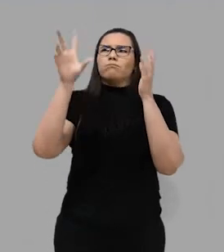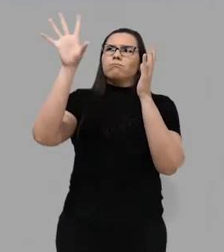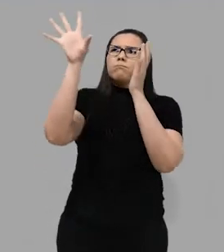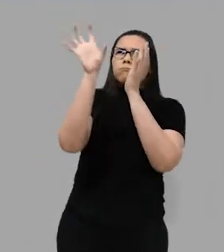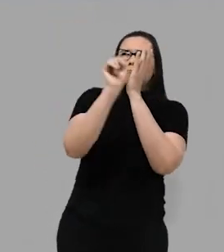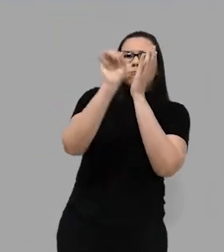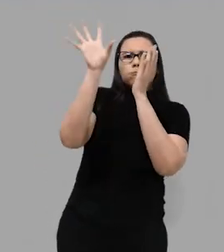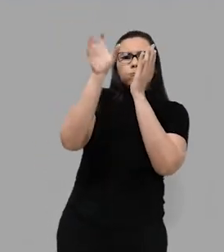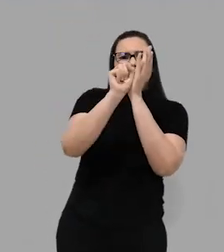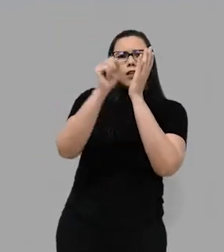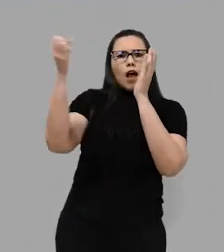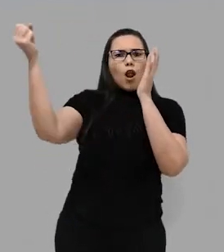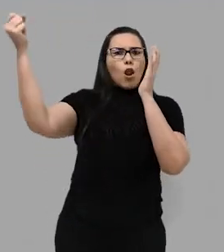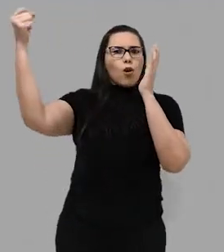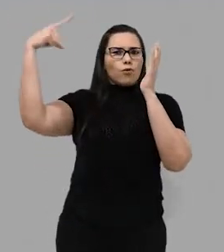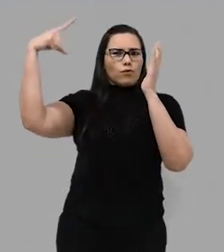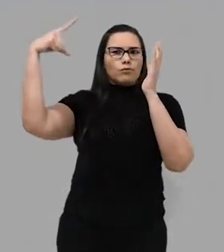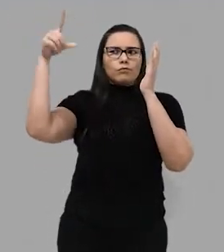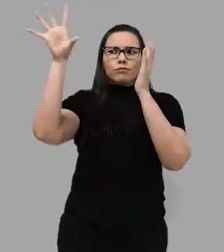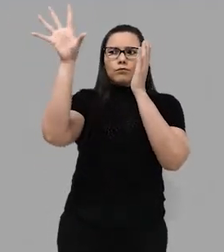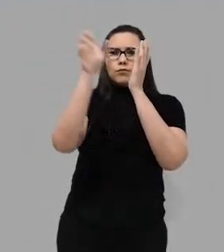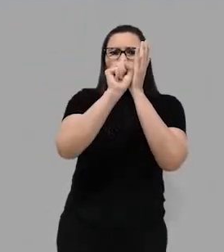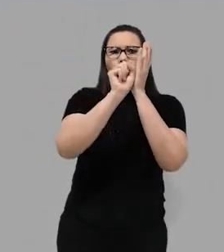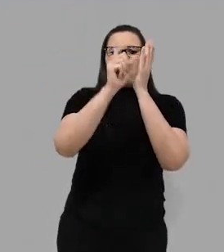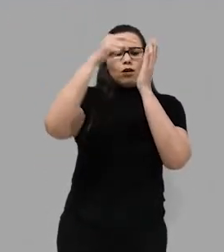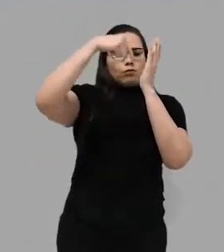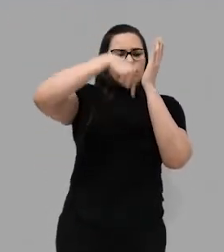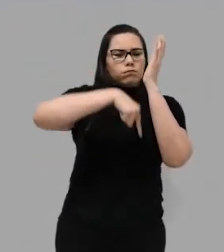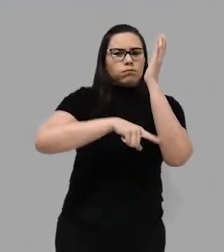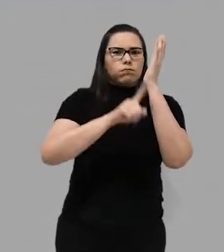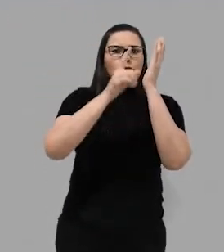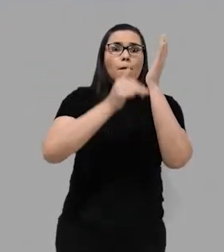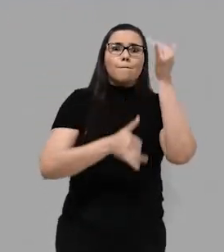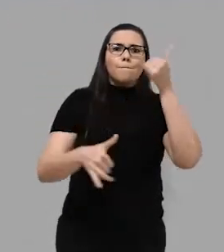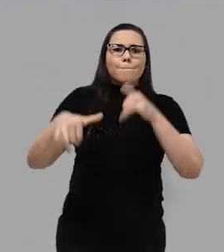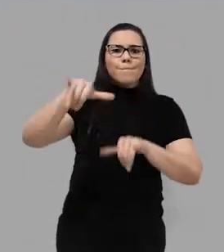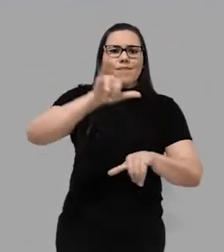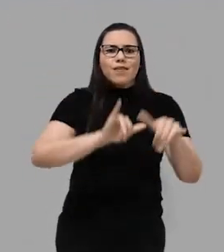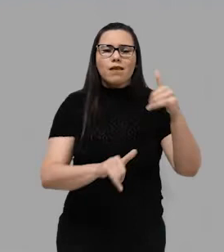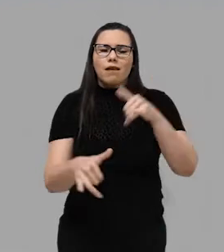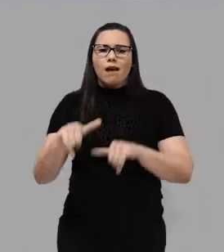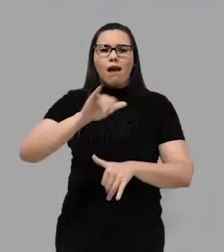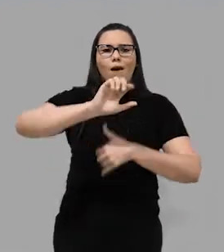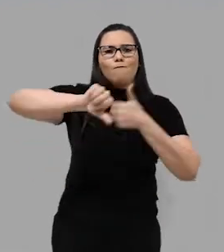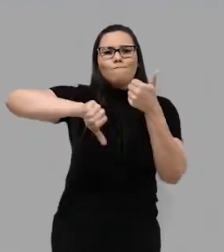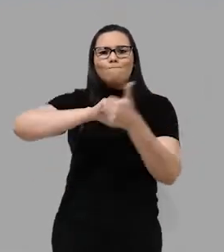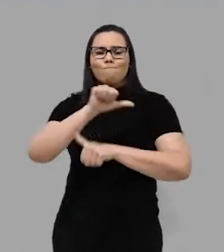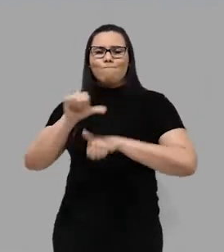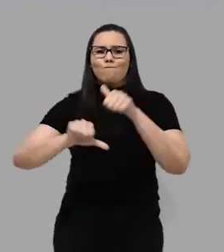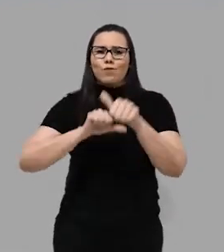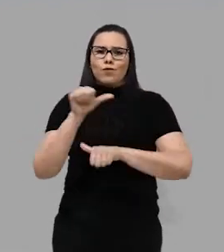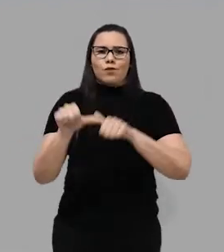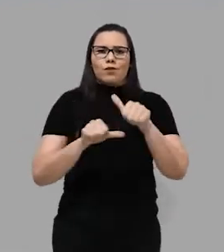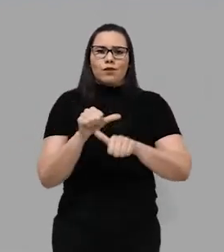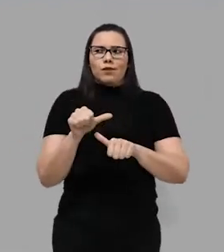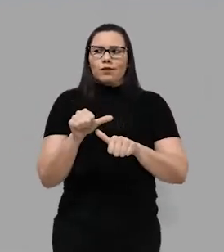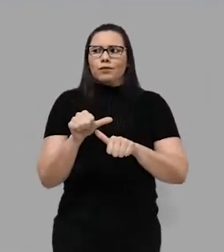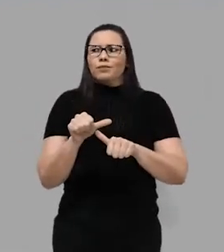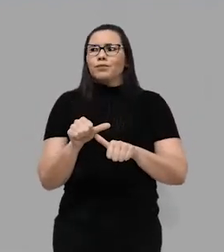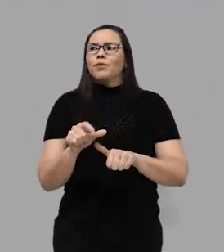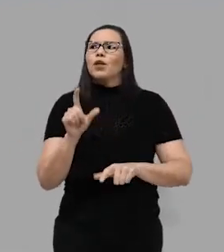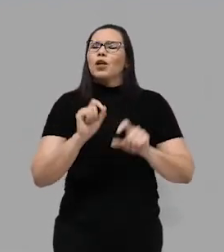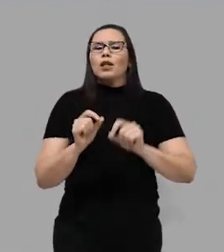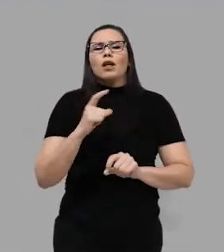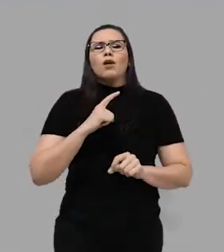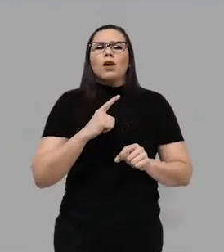energia luminosa será convertida em energia química, e ela vai ficar armazenada nas ligações